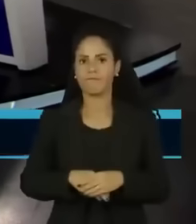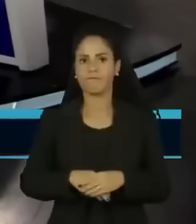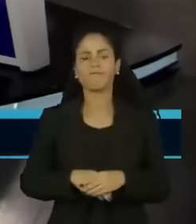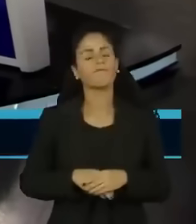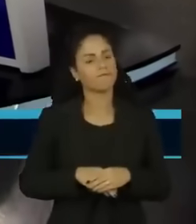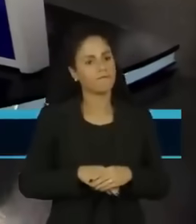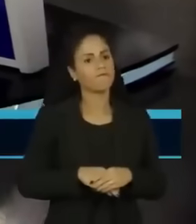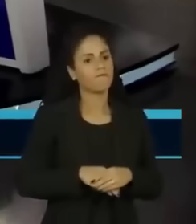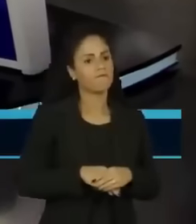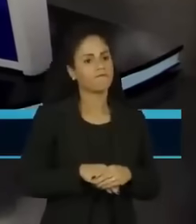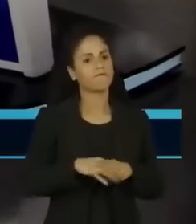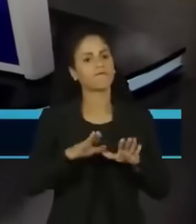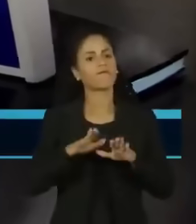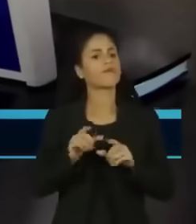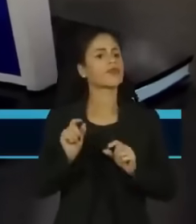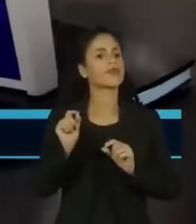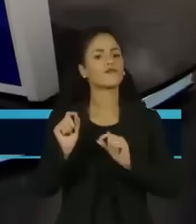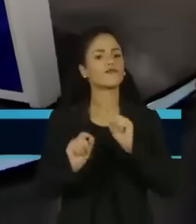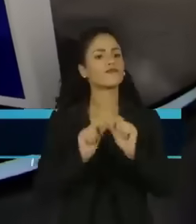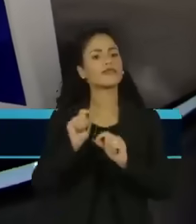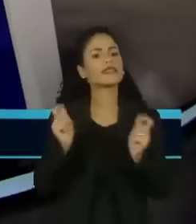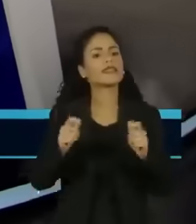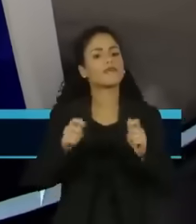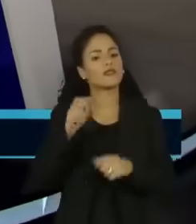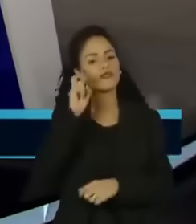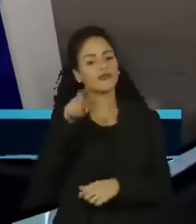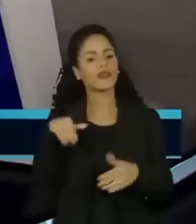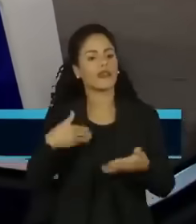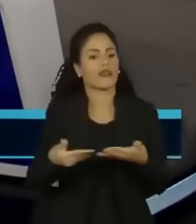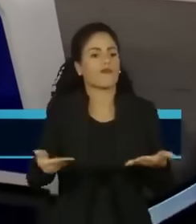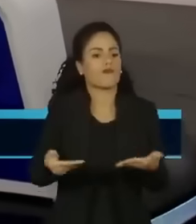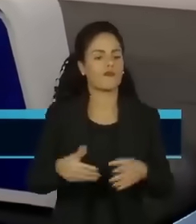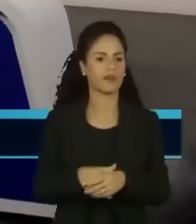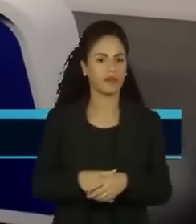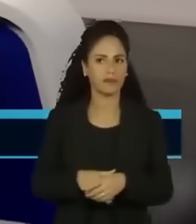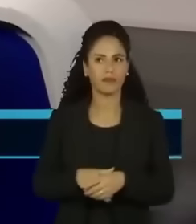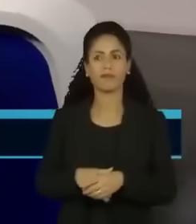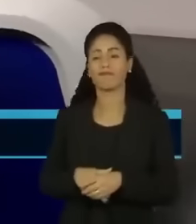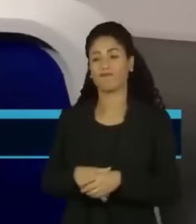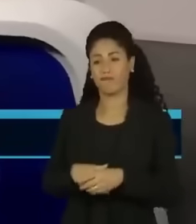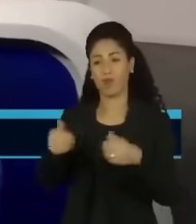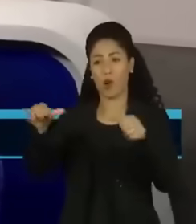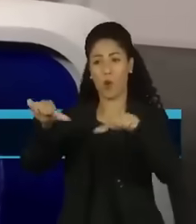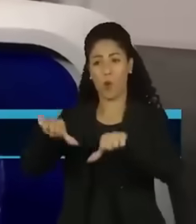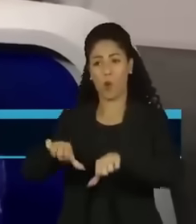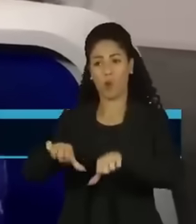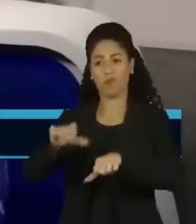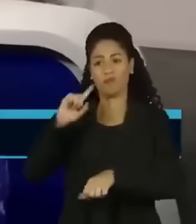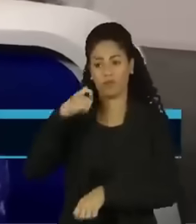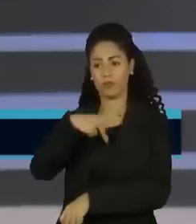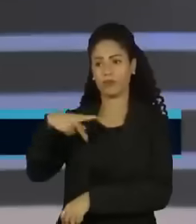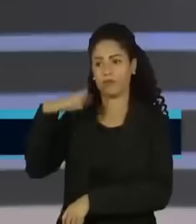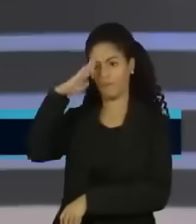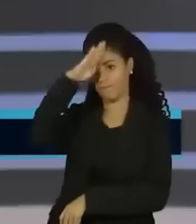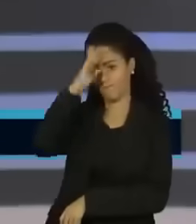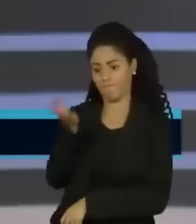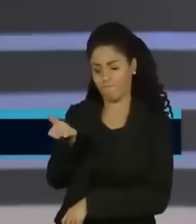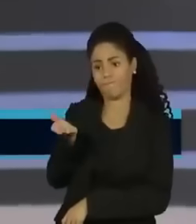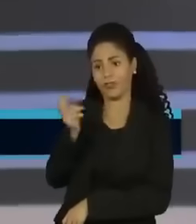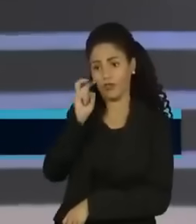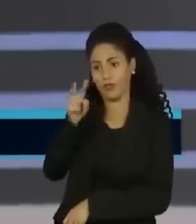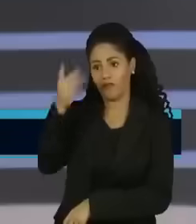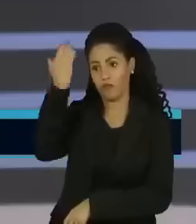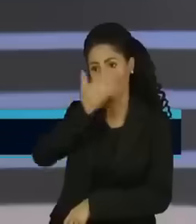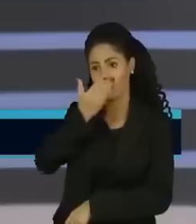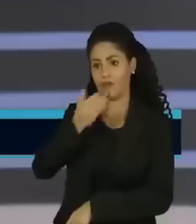Sakamoto, qual é o cenário que se tem até aqui? Olha, o cenário é muito ruim por esse presidente Jair Bolsonaro, né? Até porque as informações